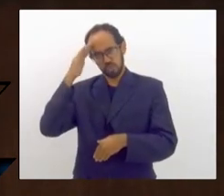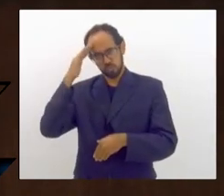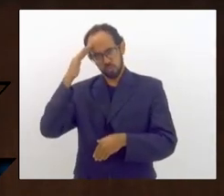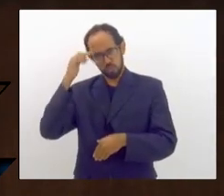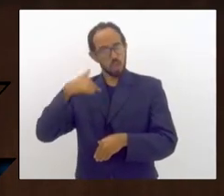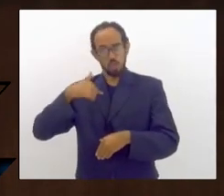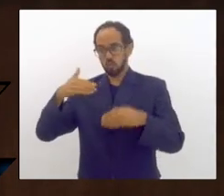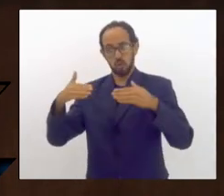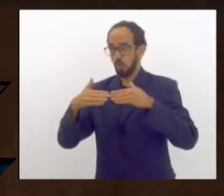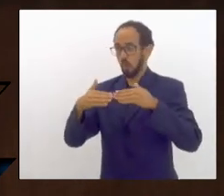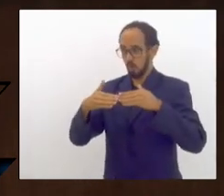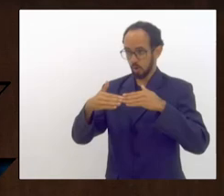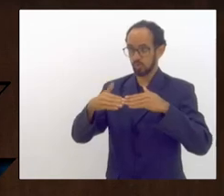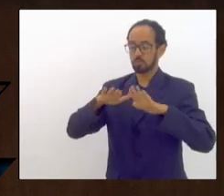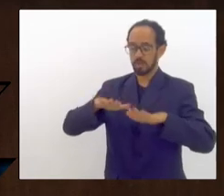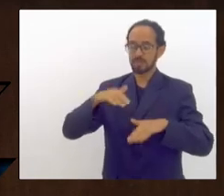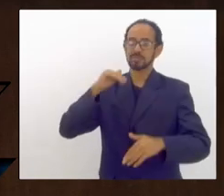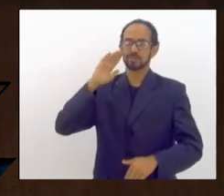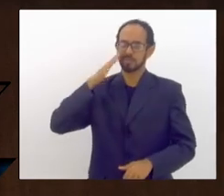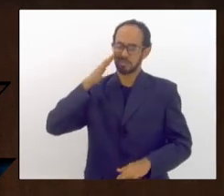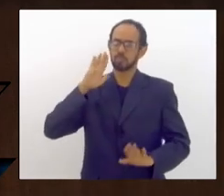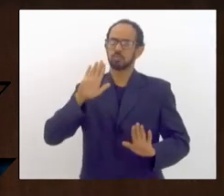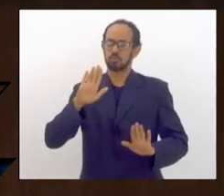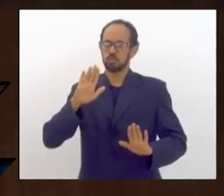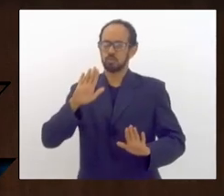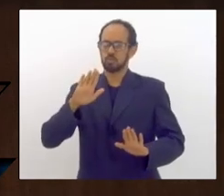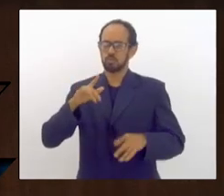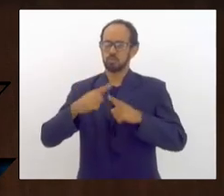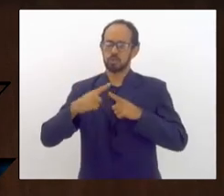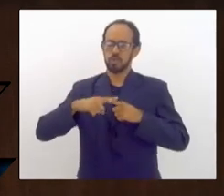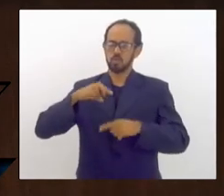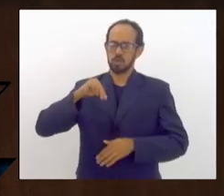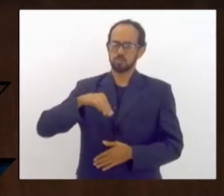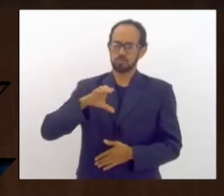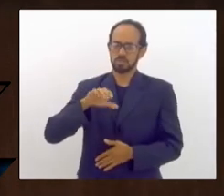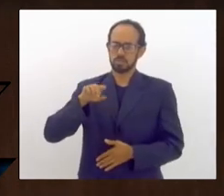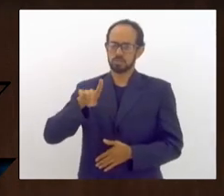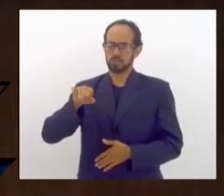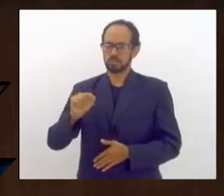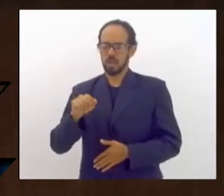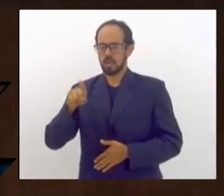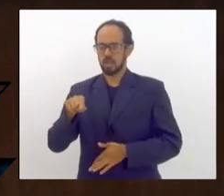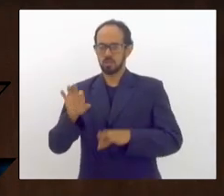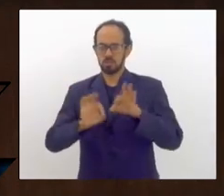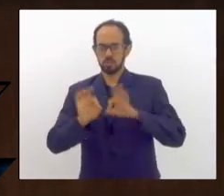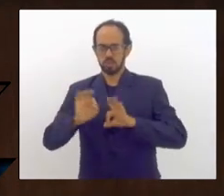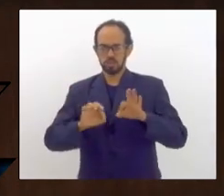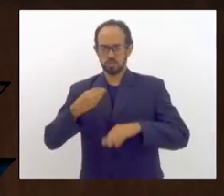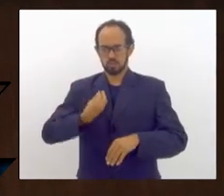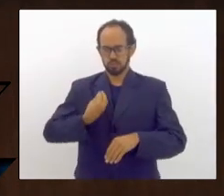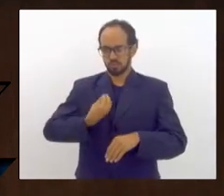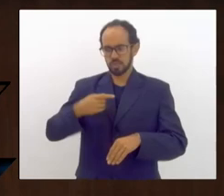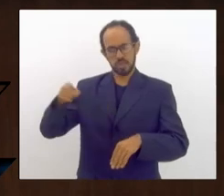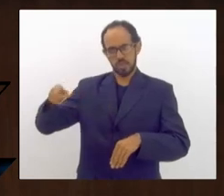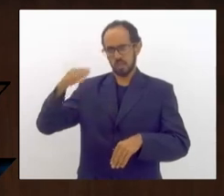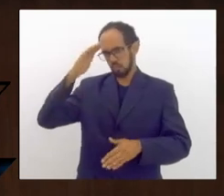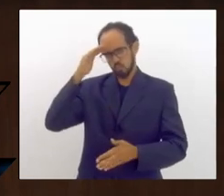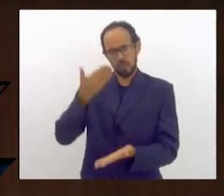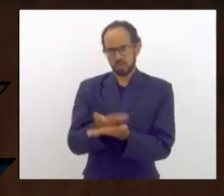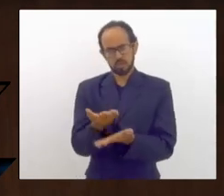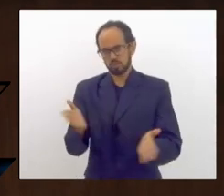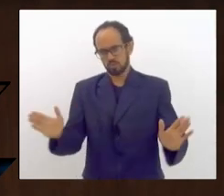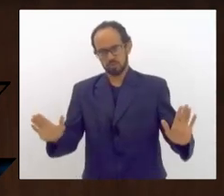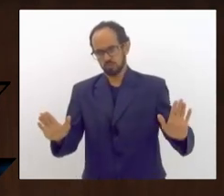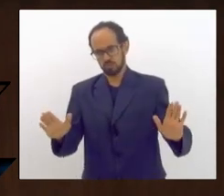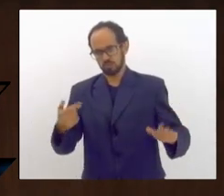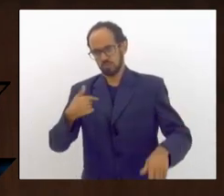entendo, né? Porque o Emicida representa um projeto de vida e de sociedade da qual ele não acredita. Eu vou dizer